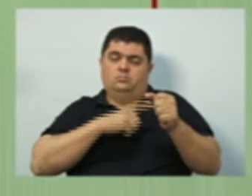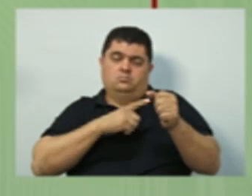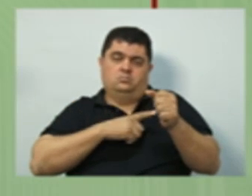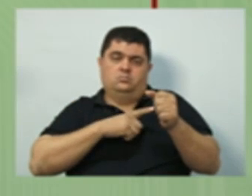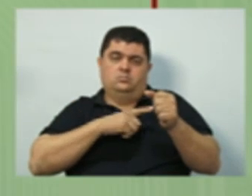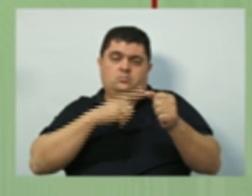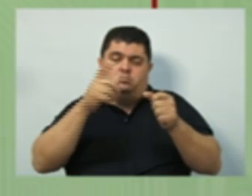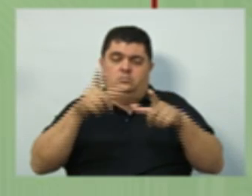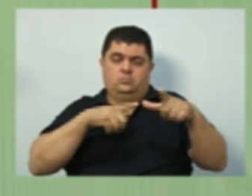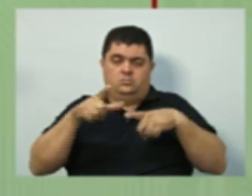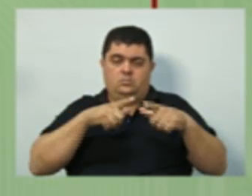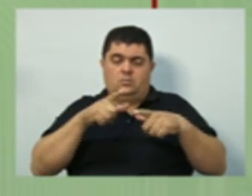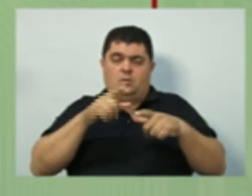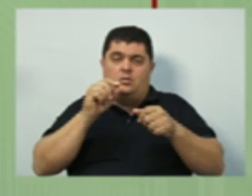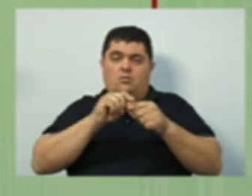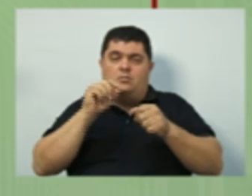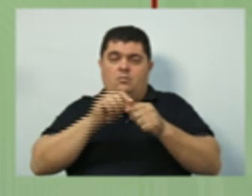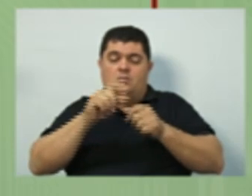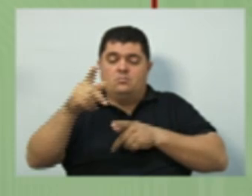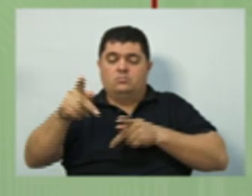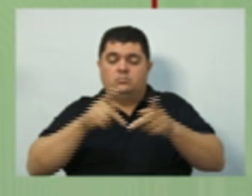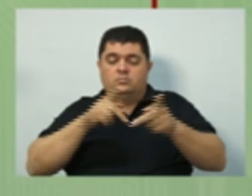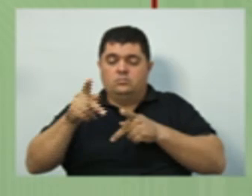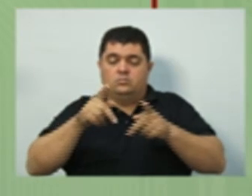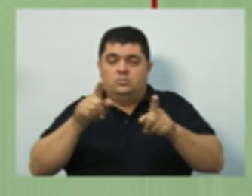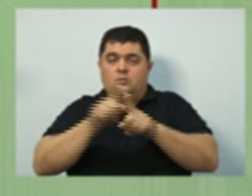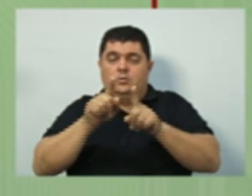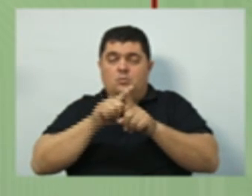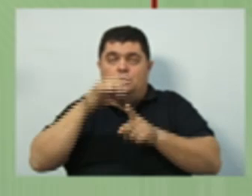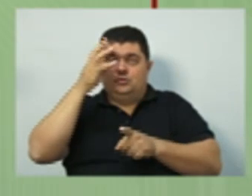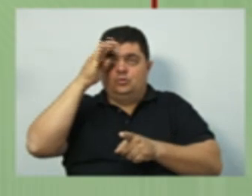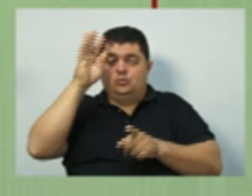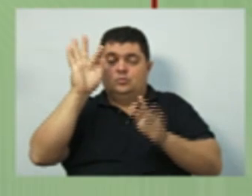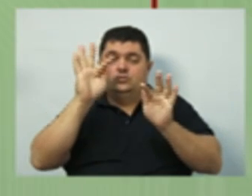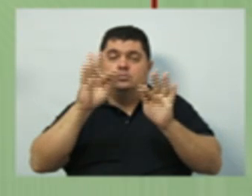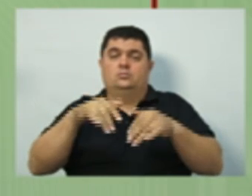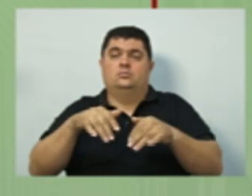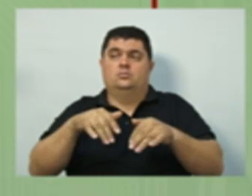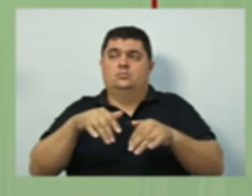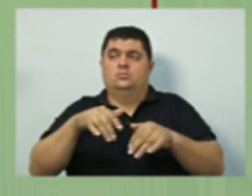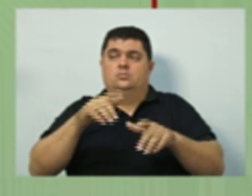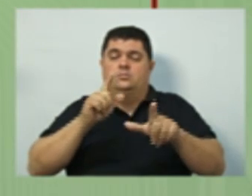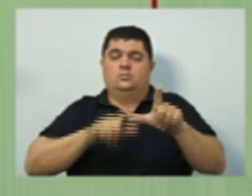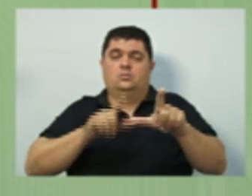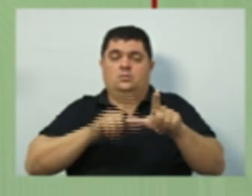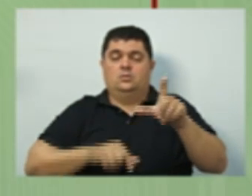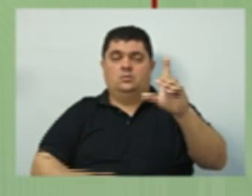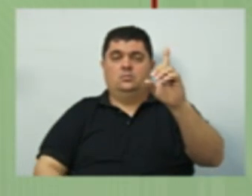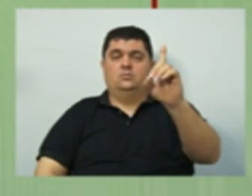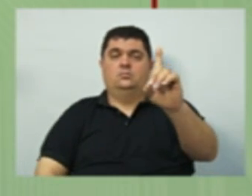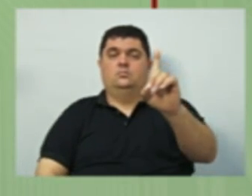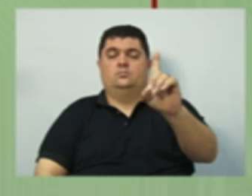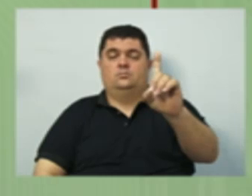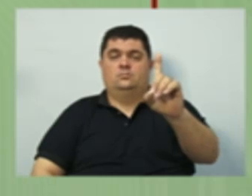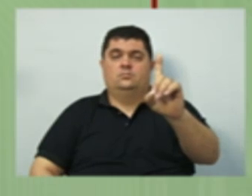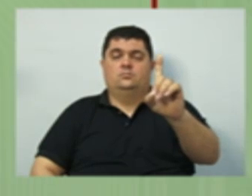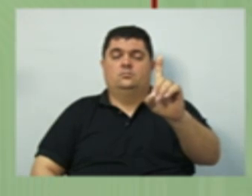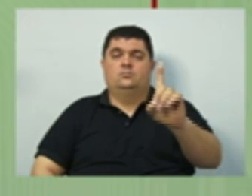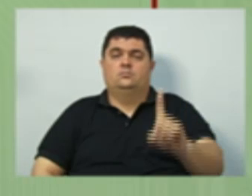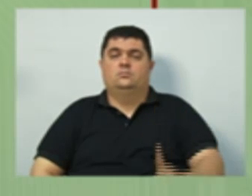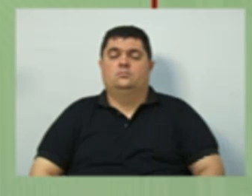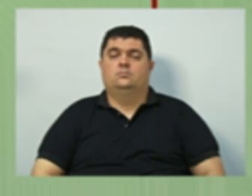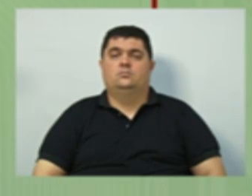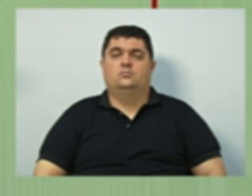Ao viabilizar o quê? Projetos e concretizar sonhos. Eis a resposta letra D.